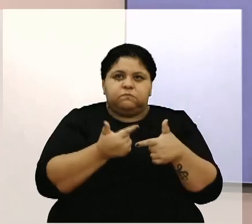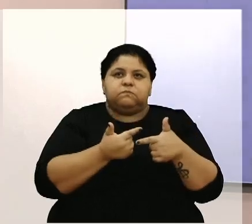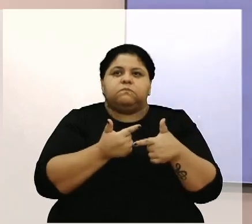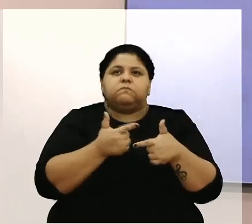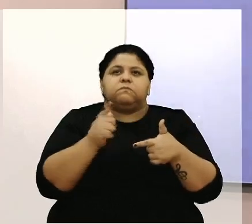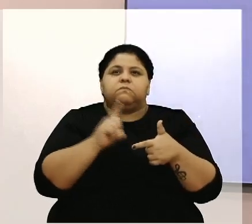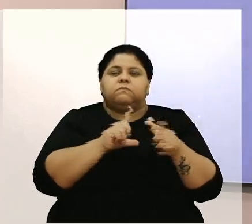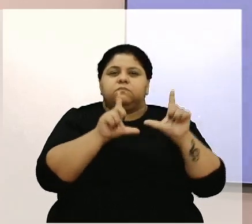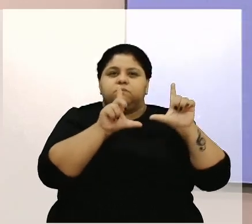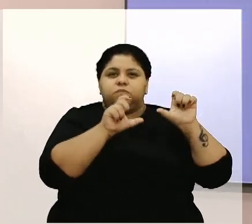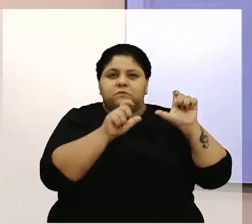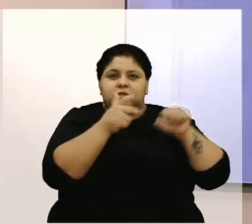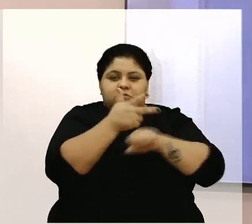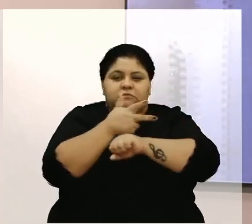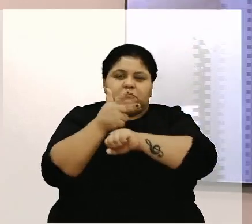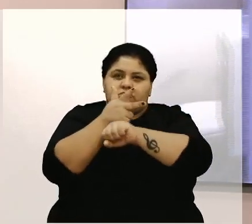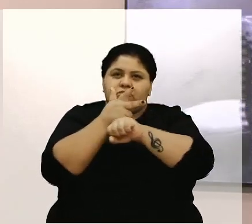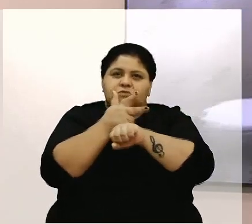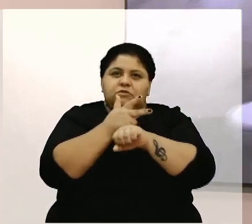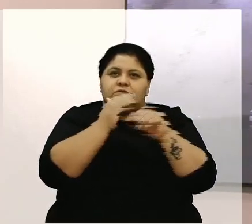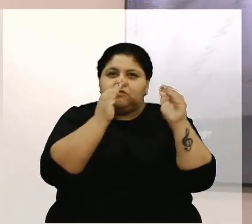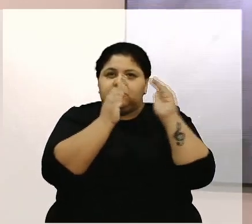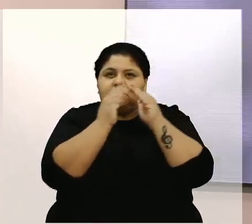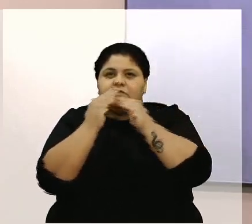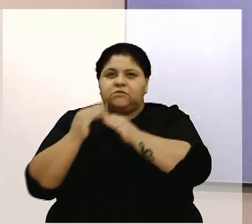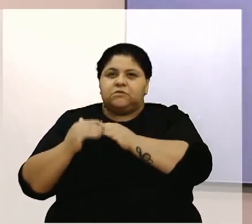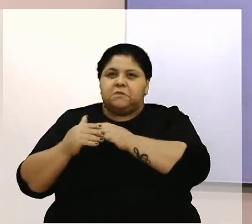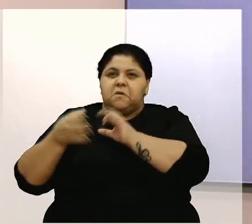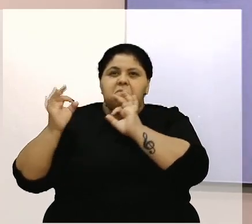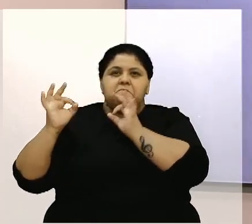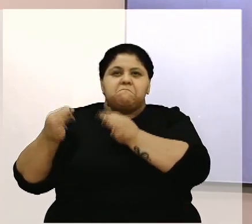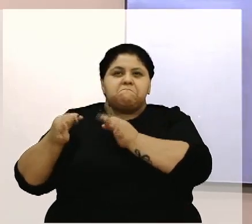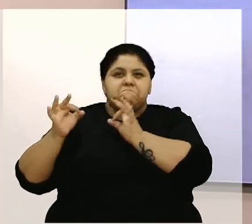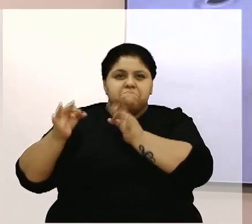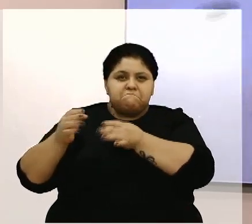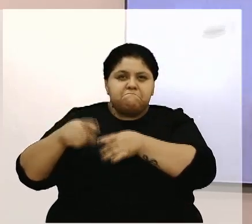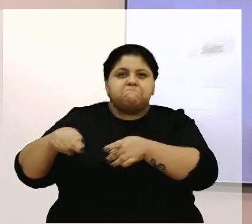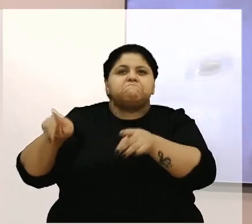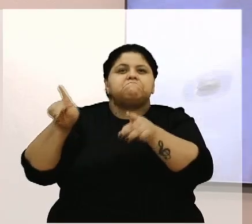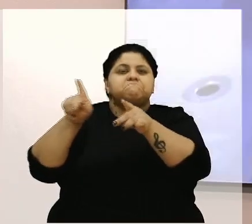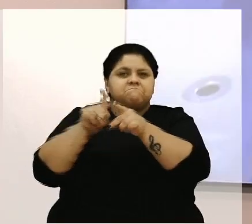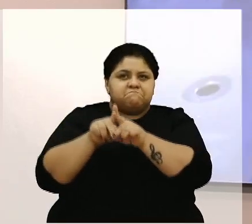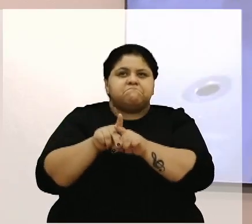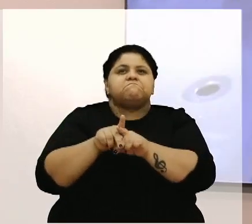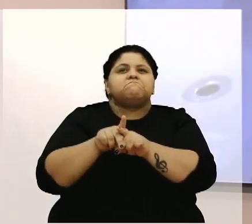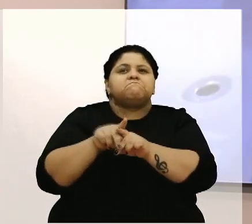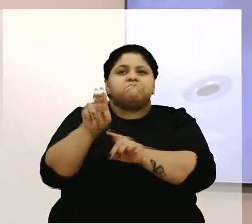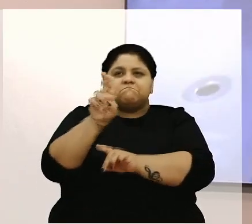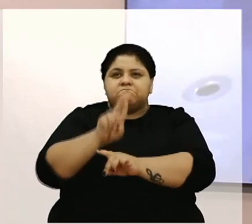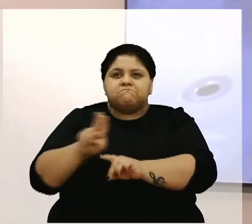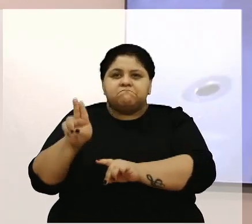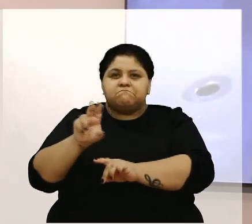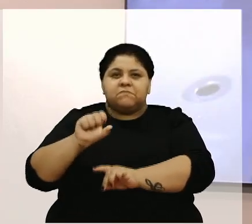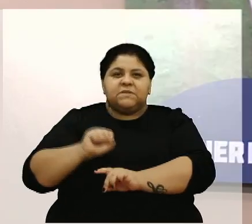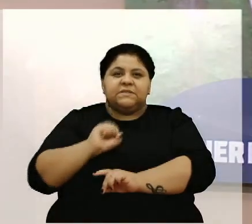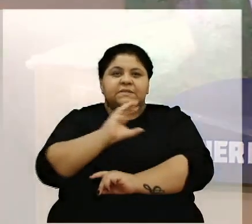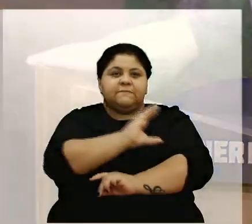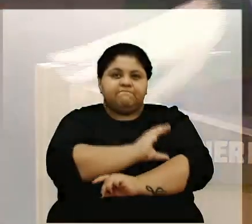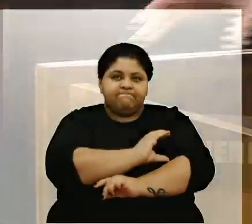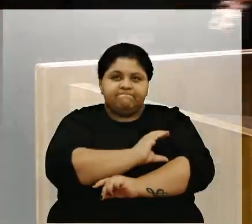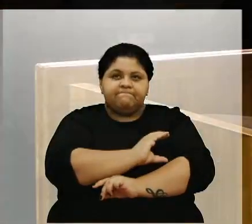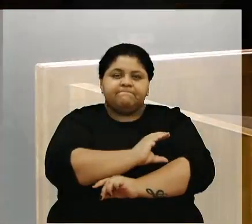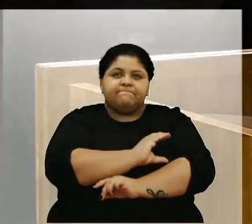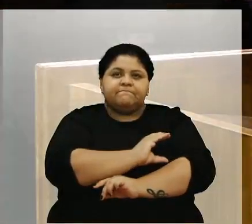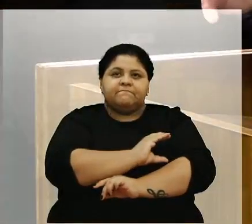tem a foto, tem esse vídeo, que são as casas de luxos populares, que é um termo que está sendo usado em Santa Catarina,